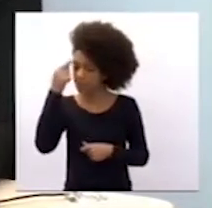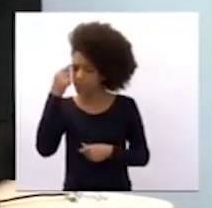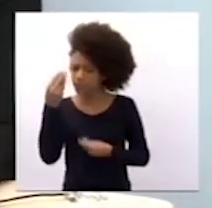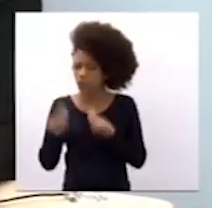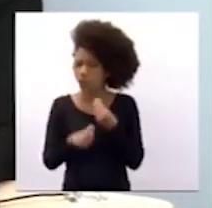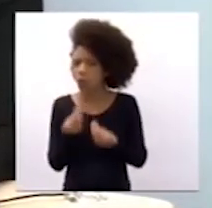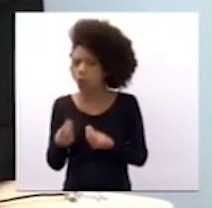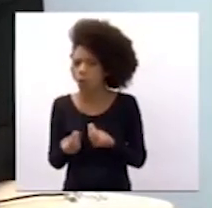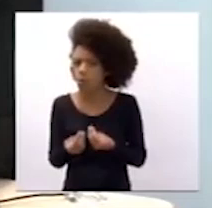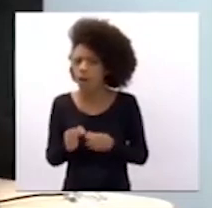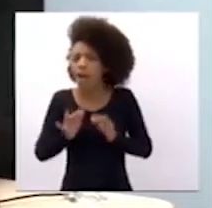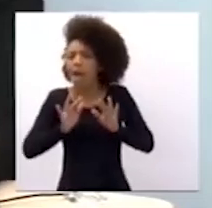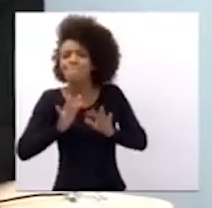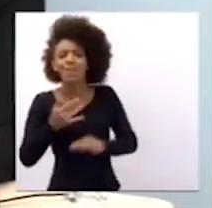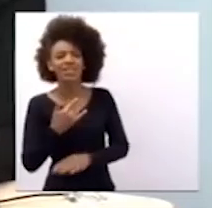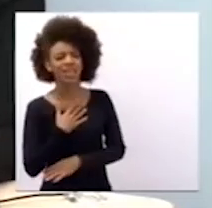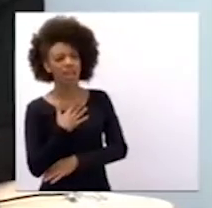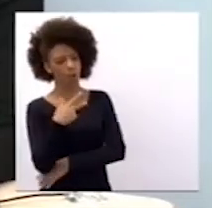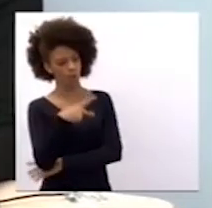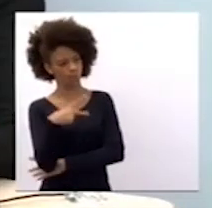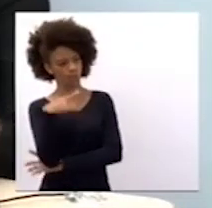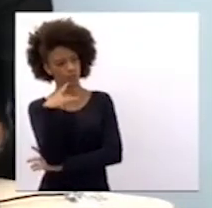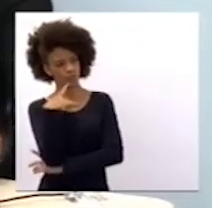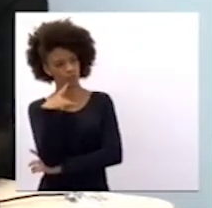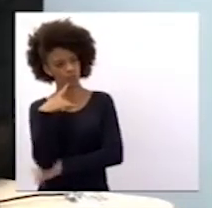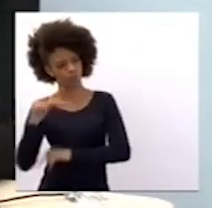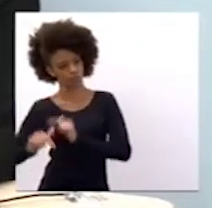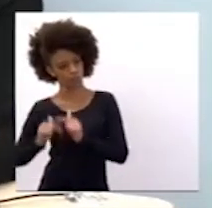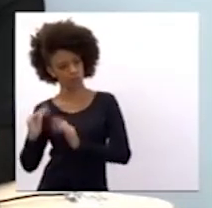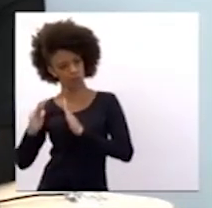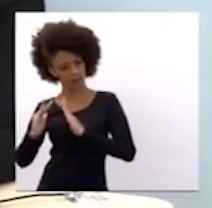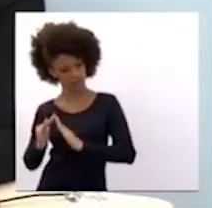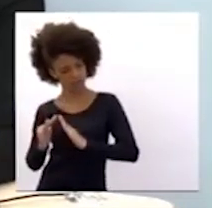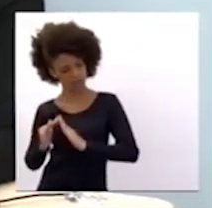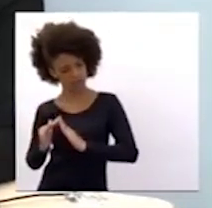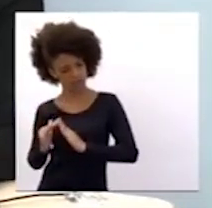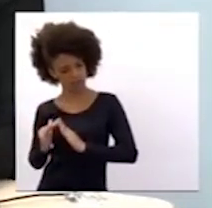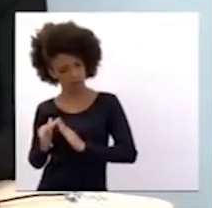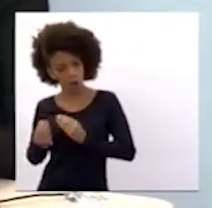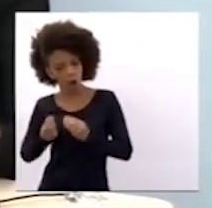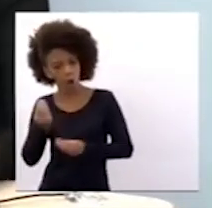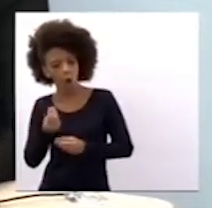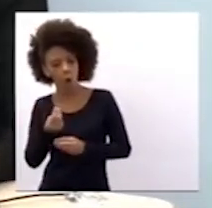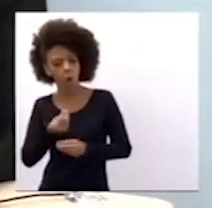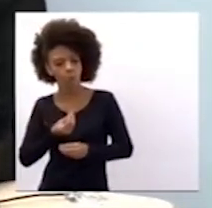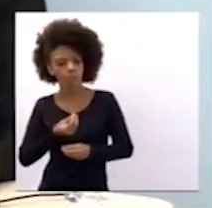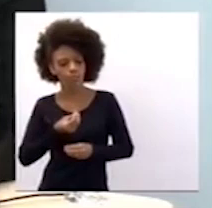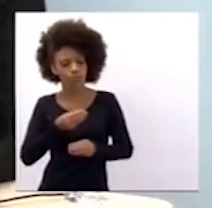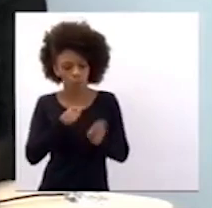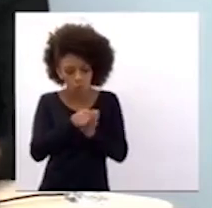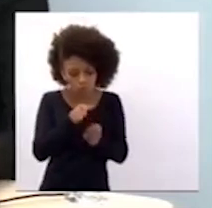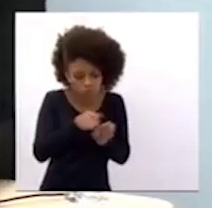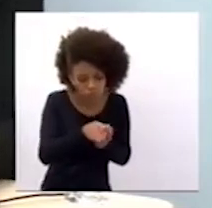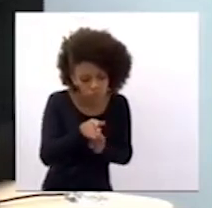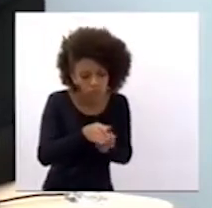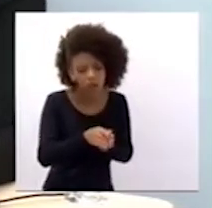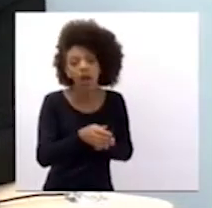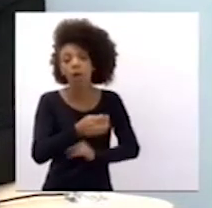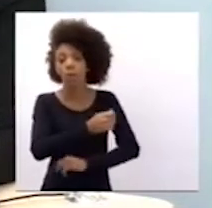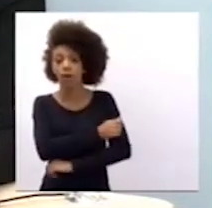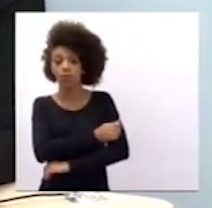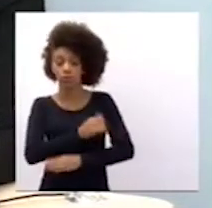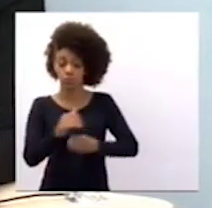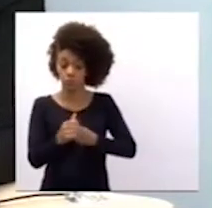eu, professor, que estou no meu trabalho remoto, consigo orientar o meu aluno para que ele também consiga preparar